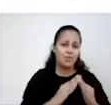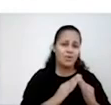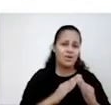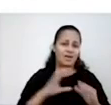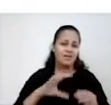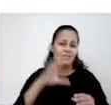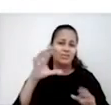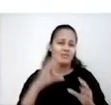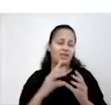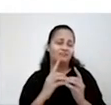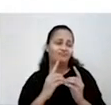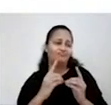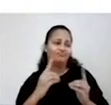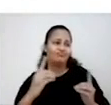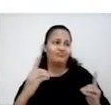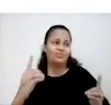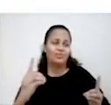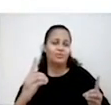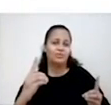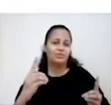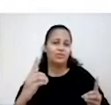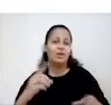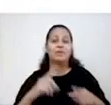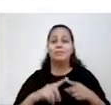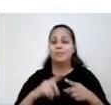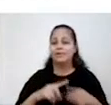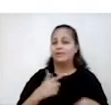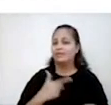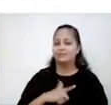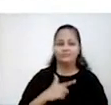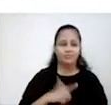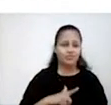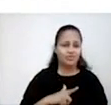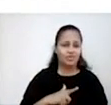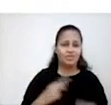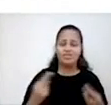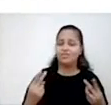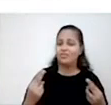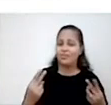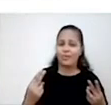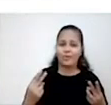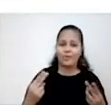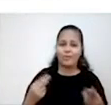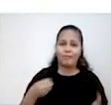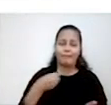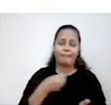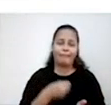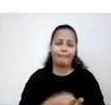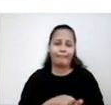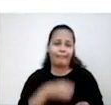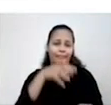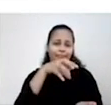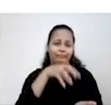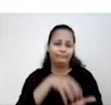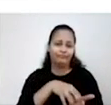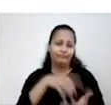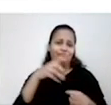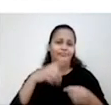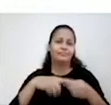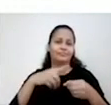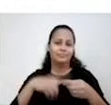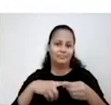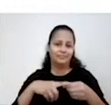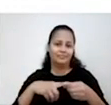em regiões mais distantes, nas periferias, porque não tinham condições de se manter na região central. Né, as